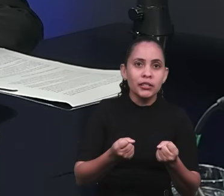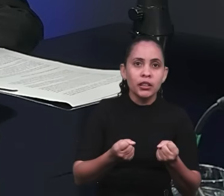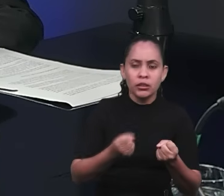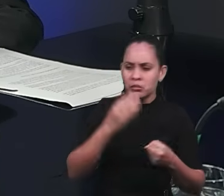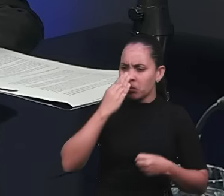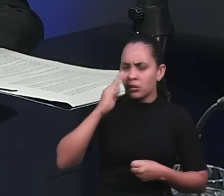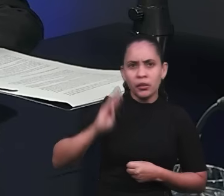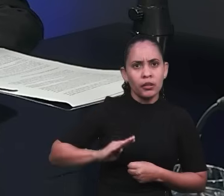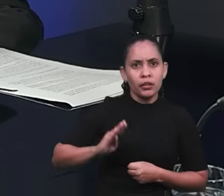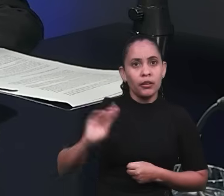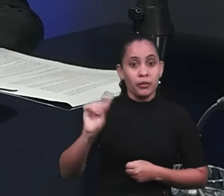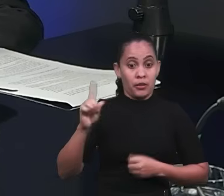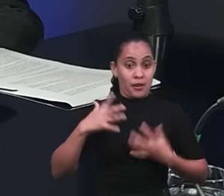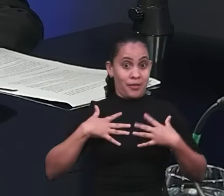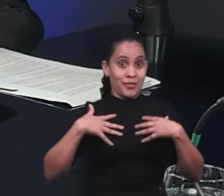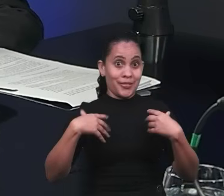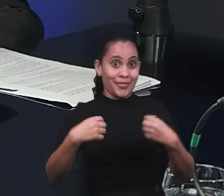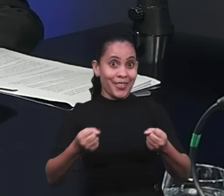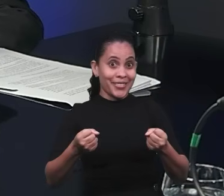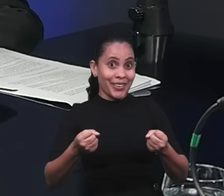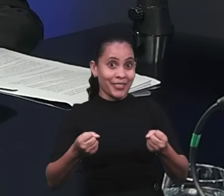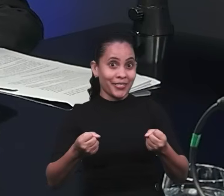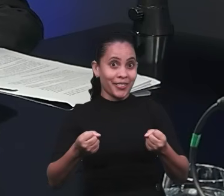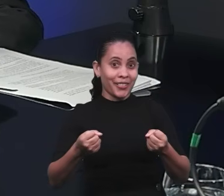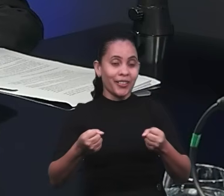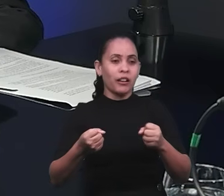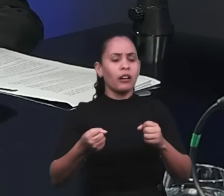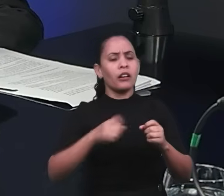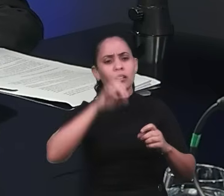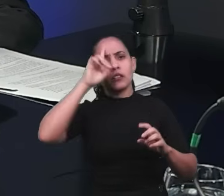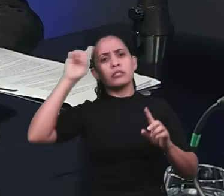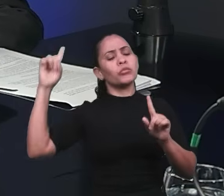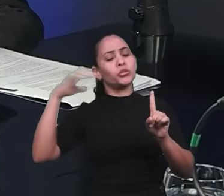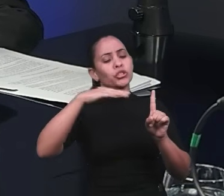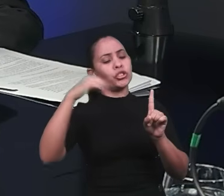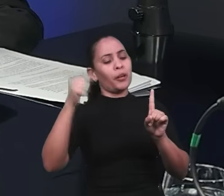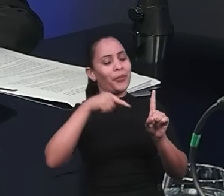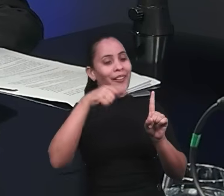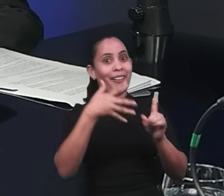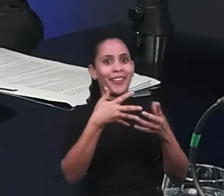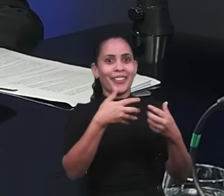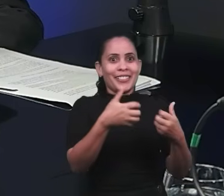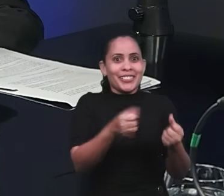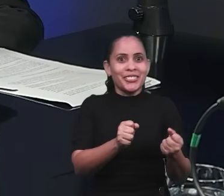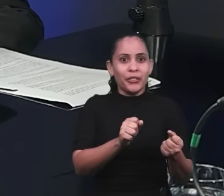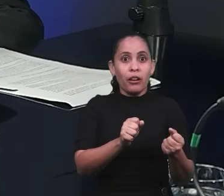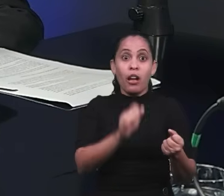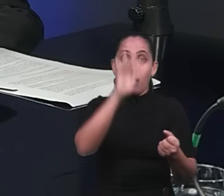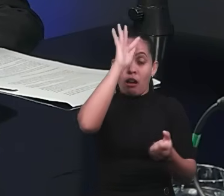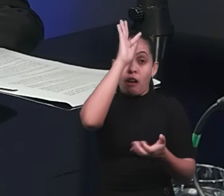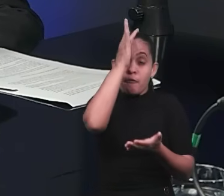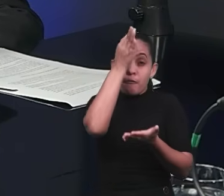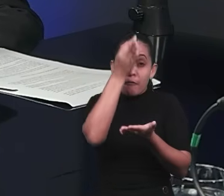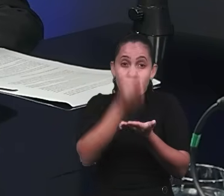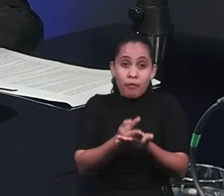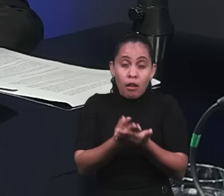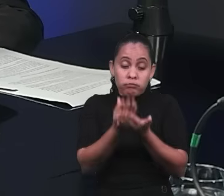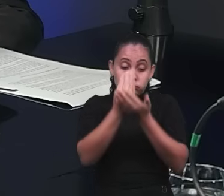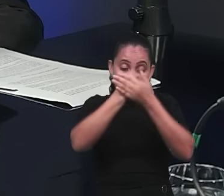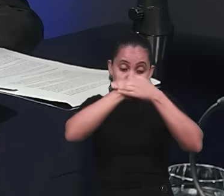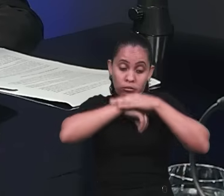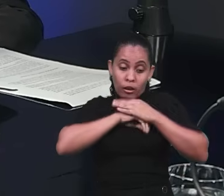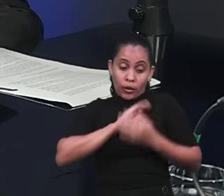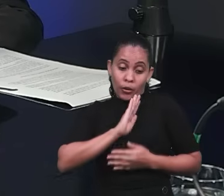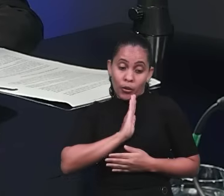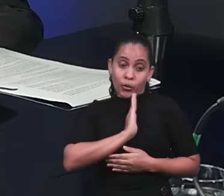rejeitam. Então, aqueles que aceitam o chamado, então Deus coloca a fé nos seus corações e a partir